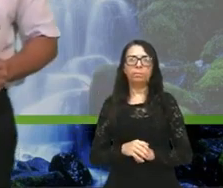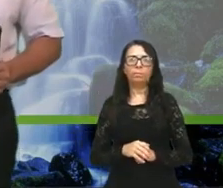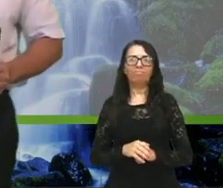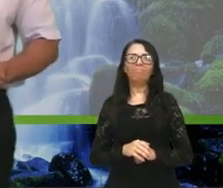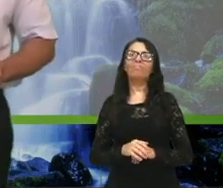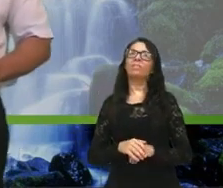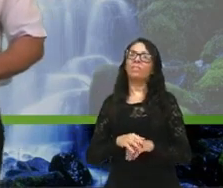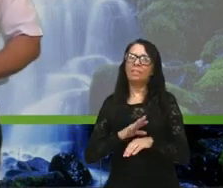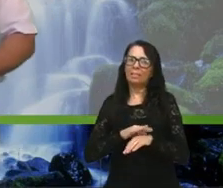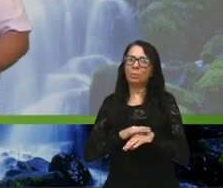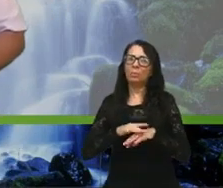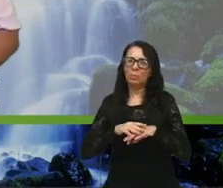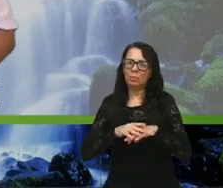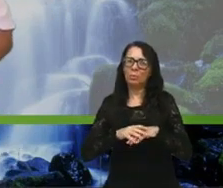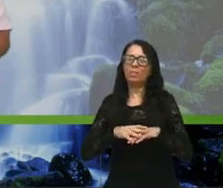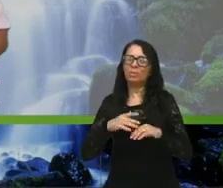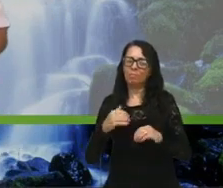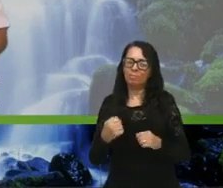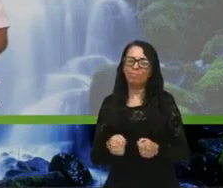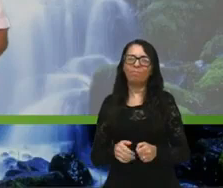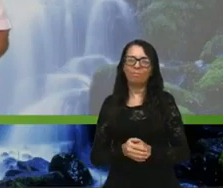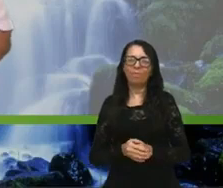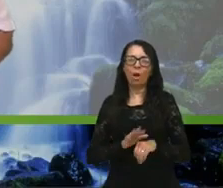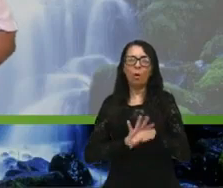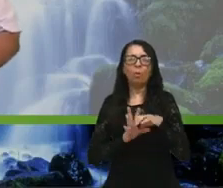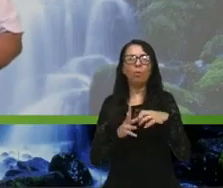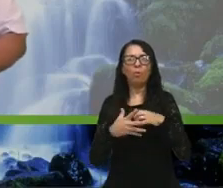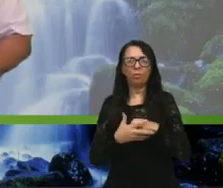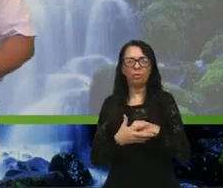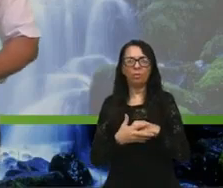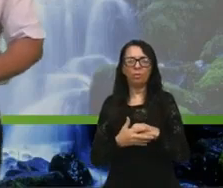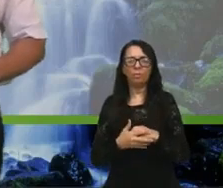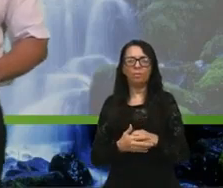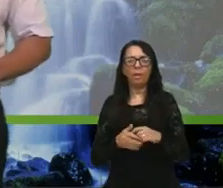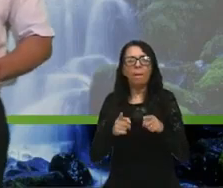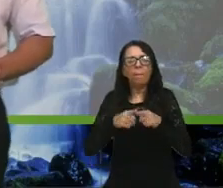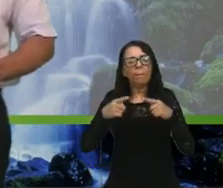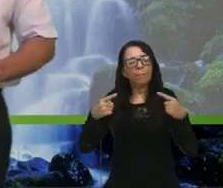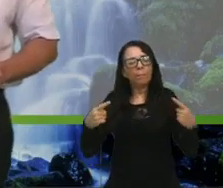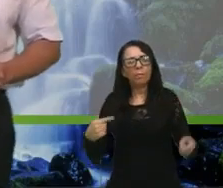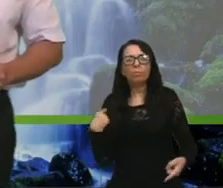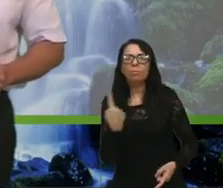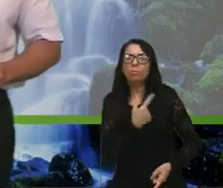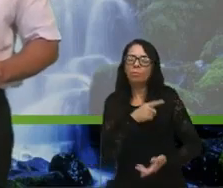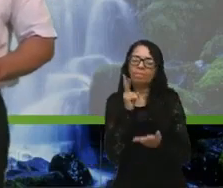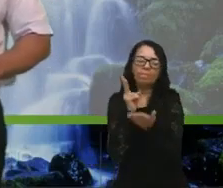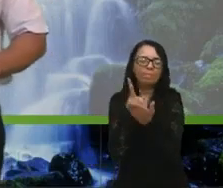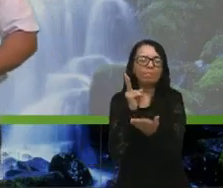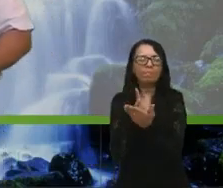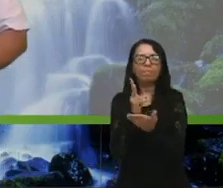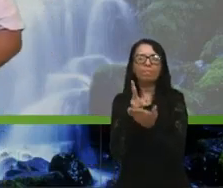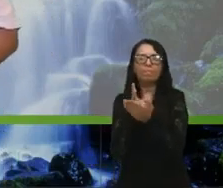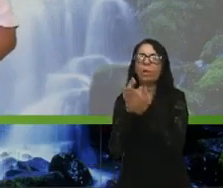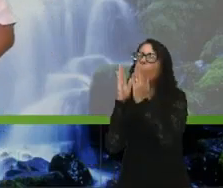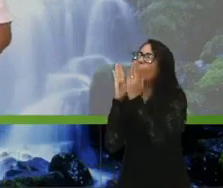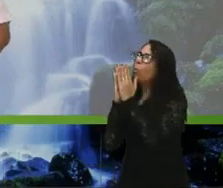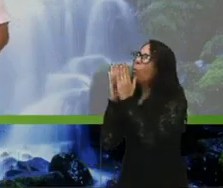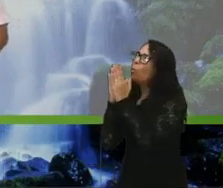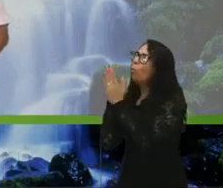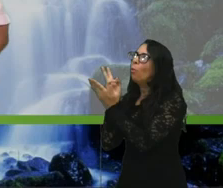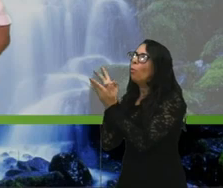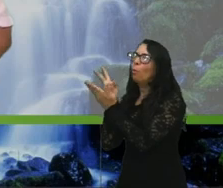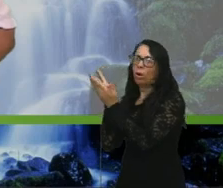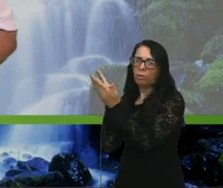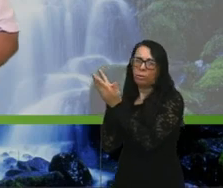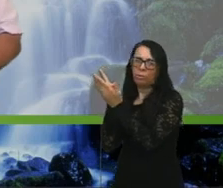passando pela fase da infecção do Covid, mas oramos por sua família, também o pai do nosso